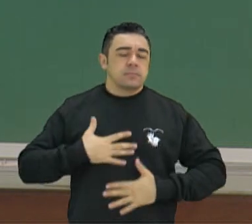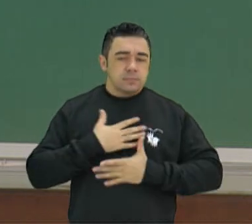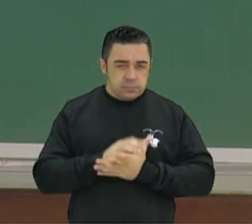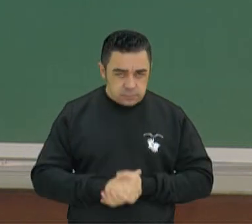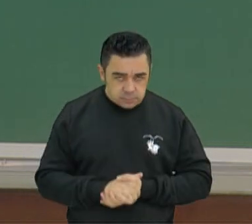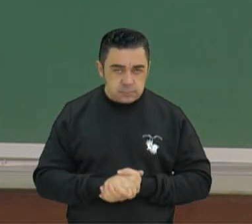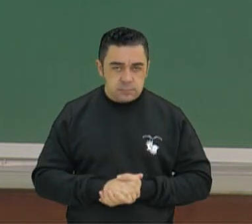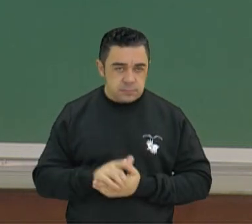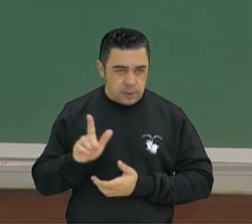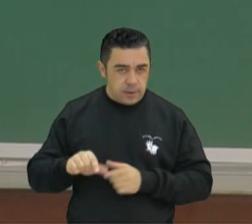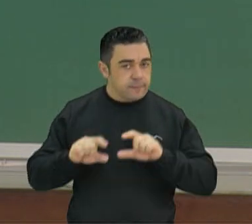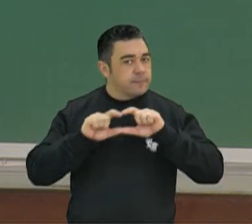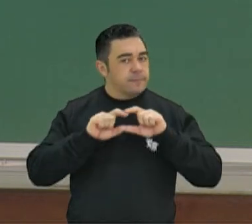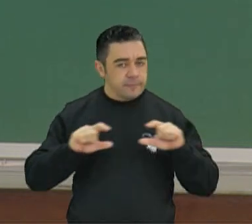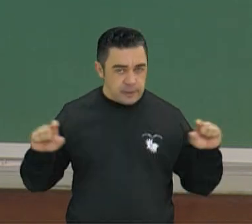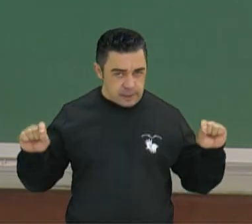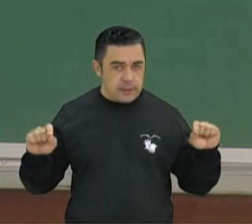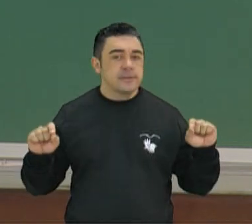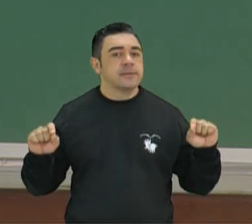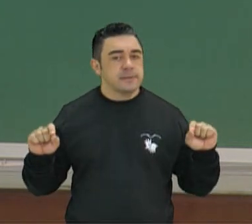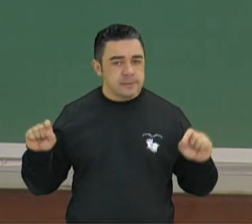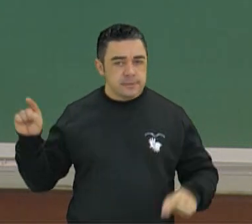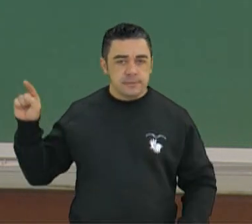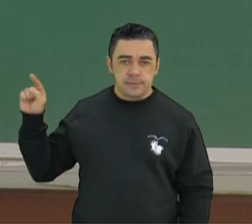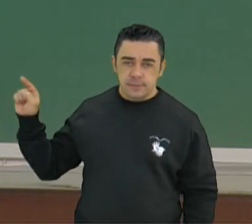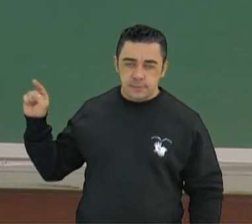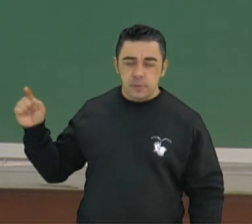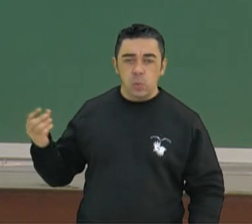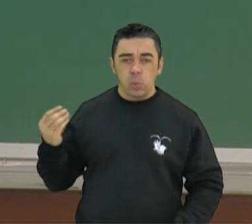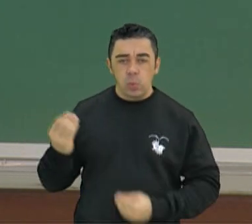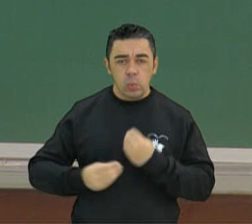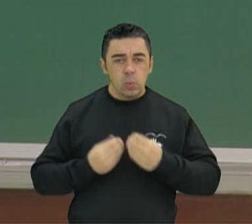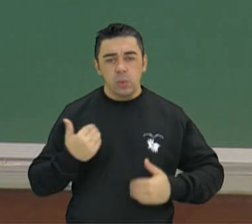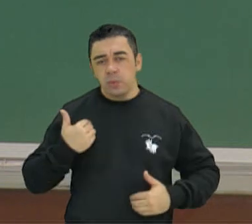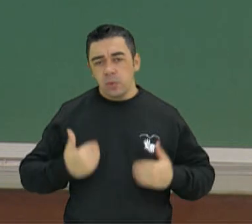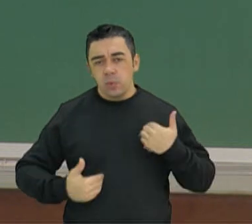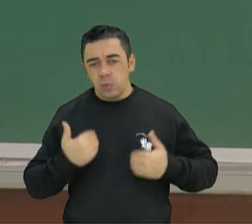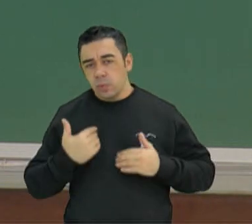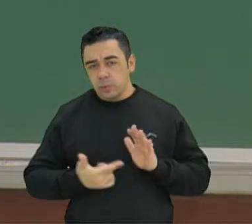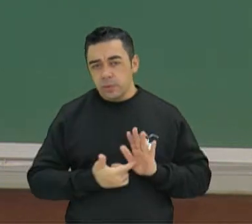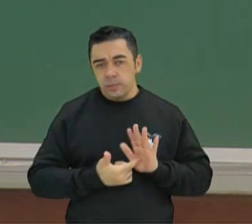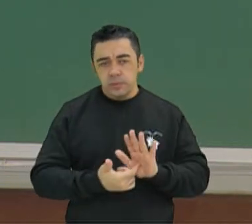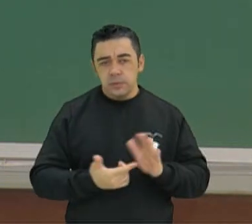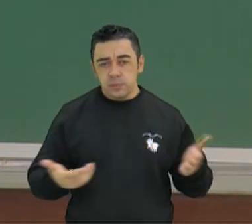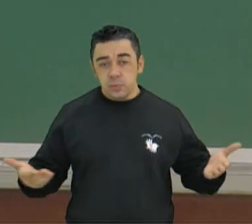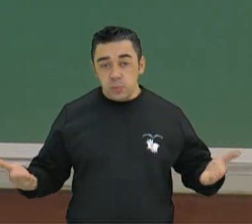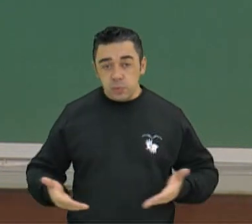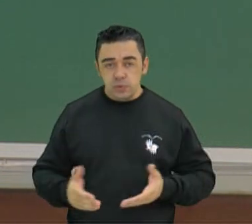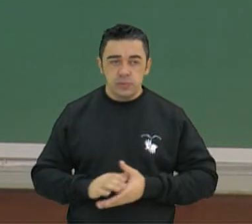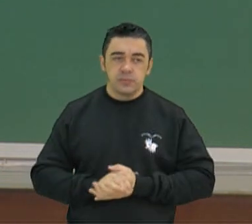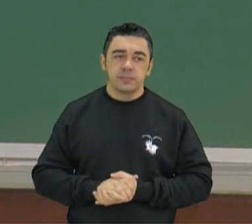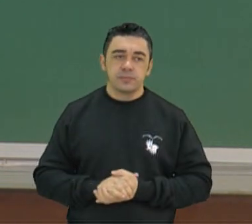frase vai tratar muito bem sobre como esse corpo está colocado na atualidade.